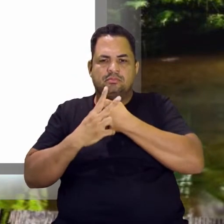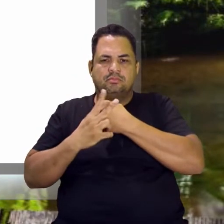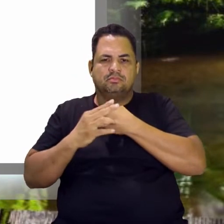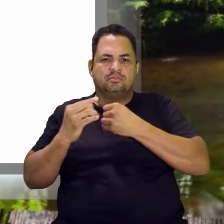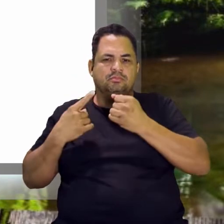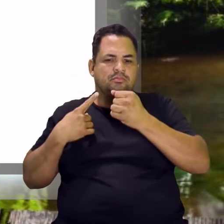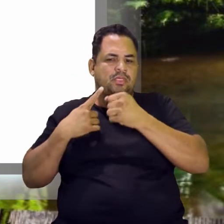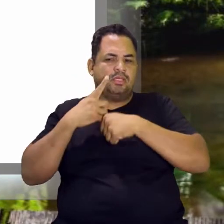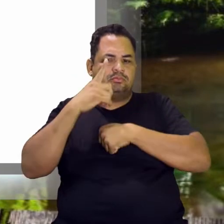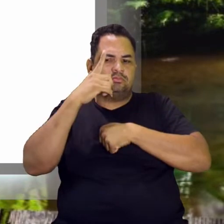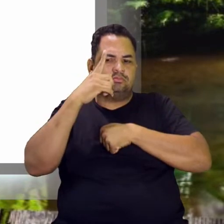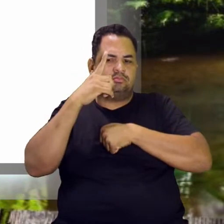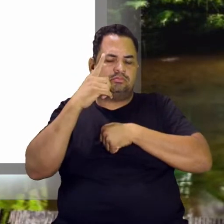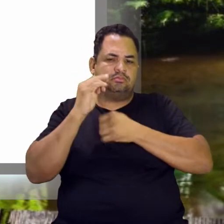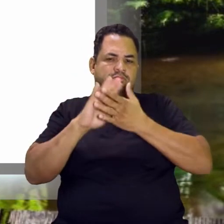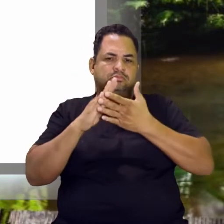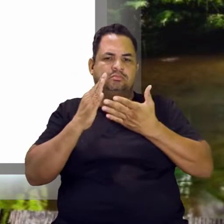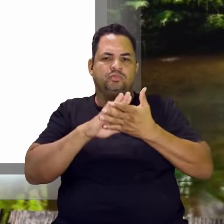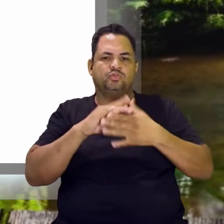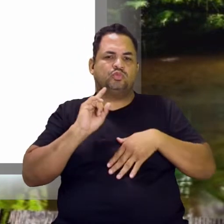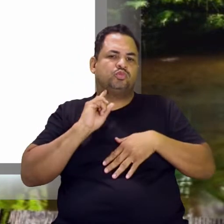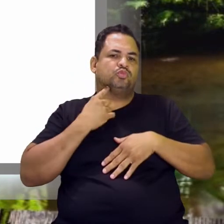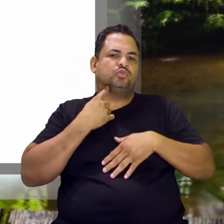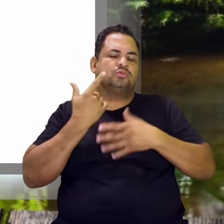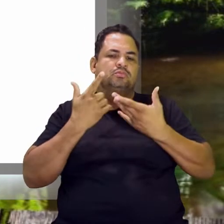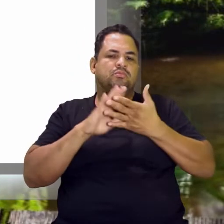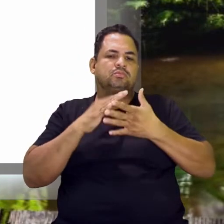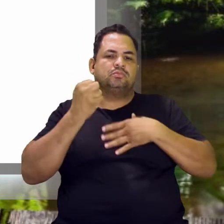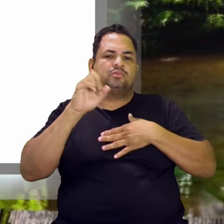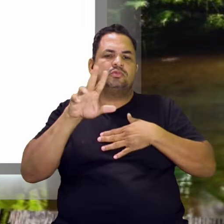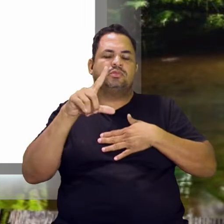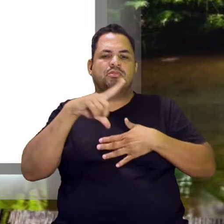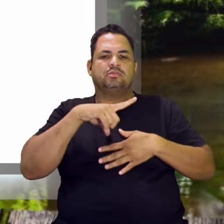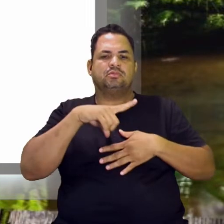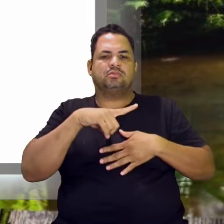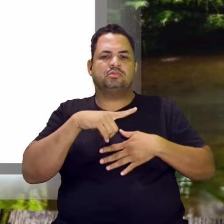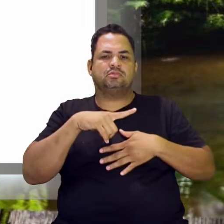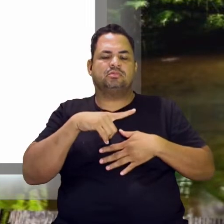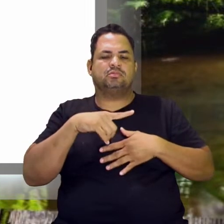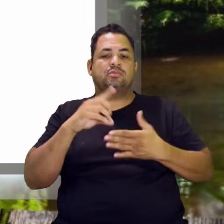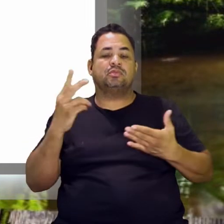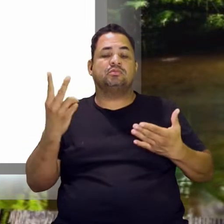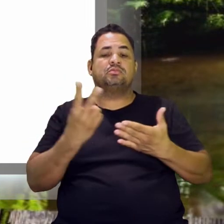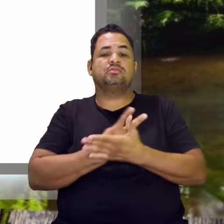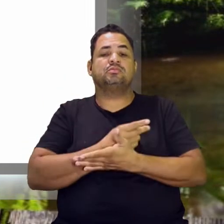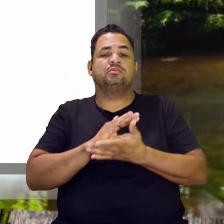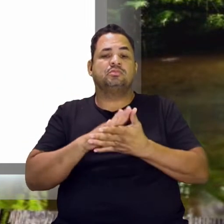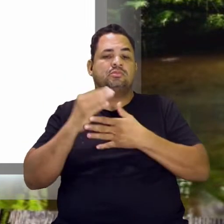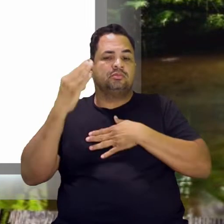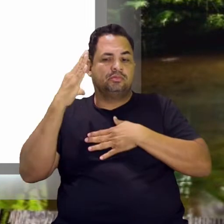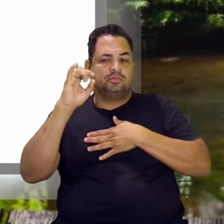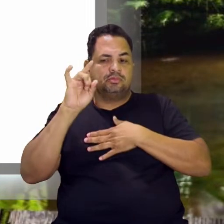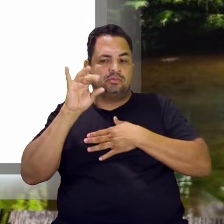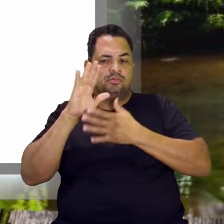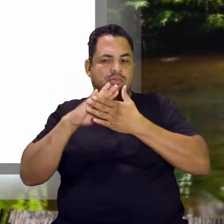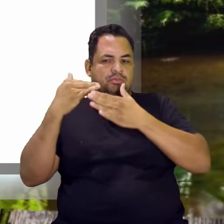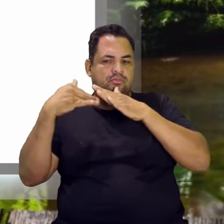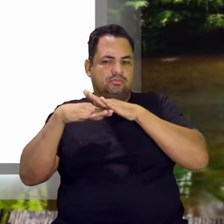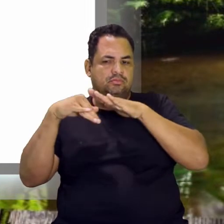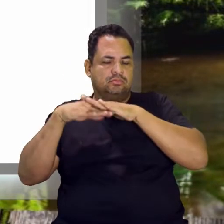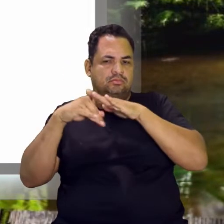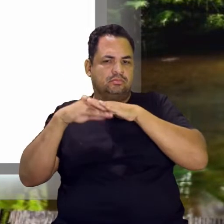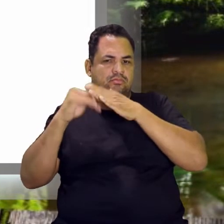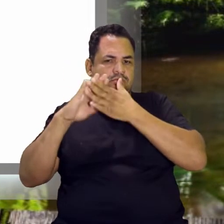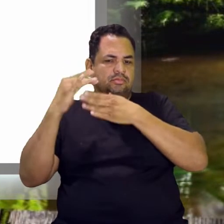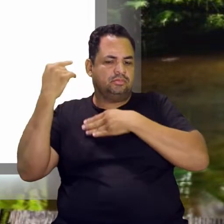barrar as impurezas que vêm junto com o ar, né? Que o ar também entra ali. E aí o que acontece? Essa cera vai começar a acumular, vai reter